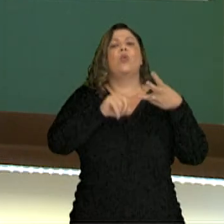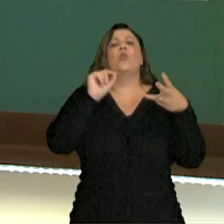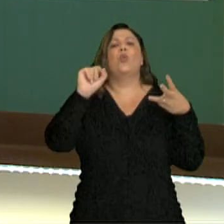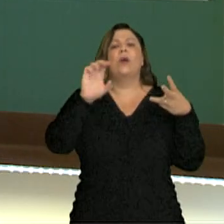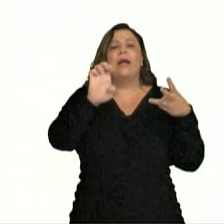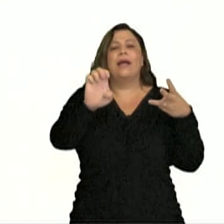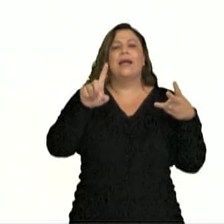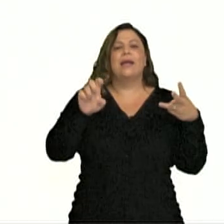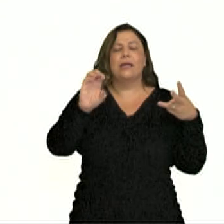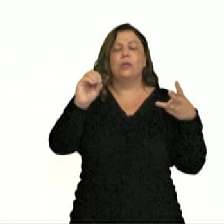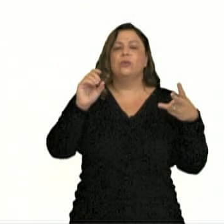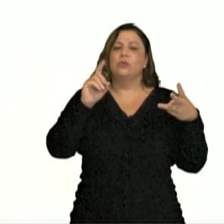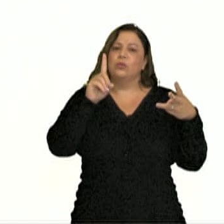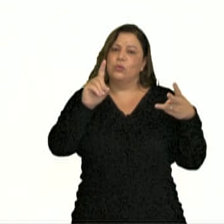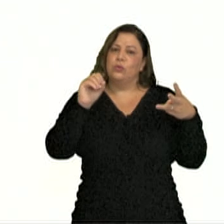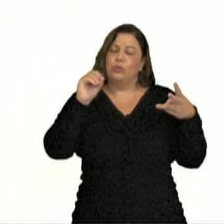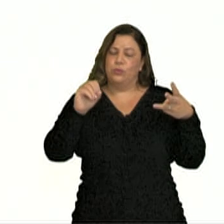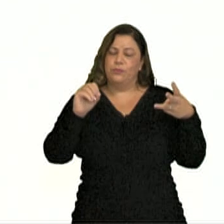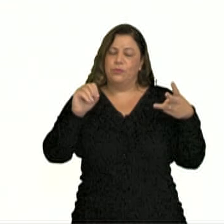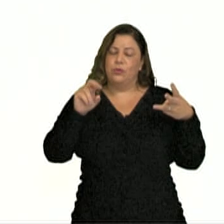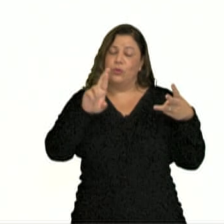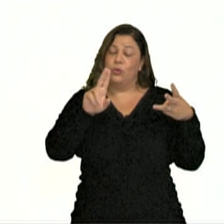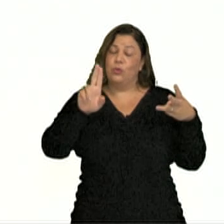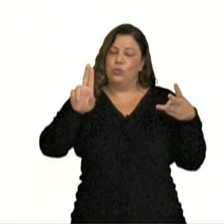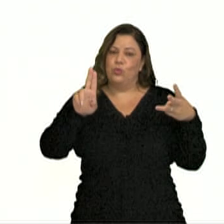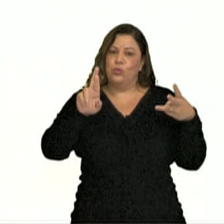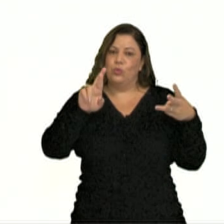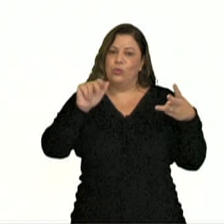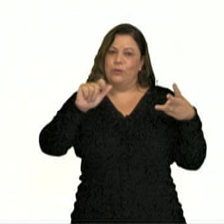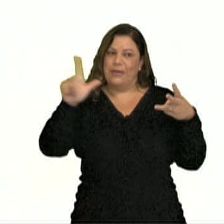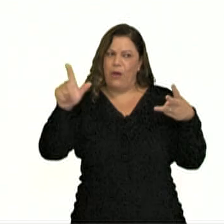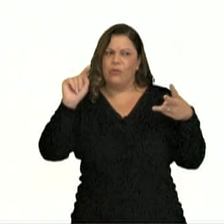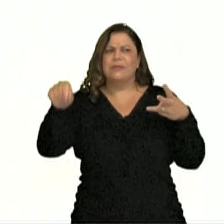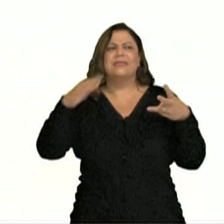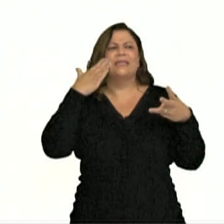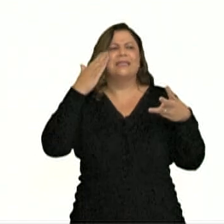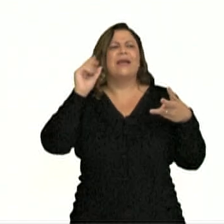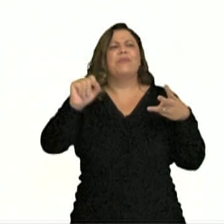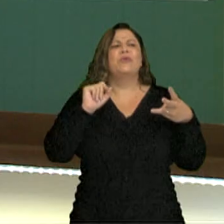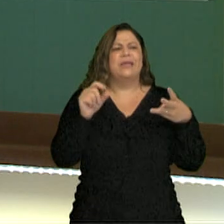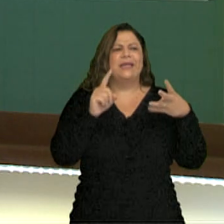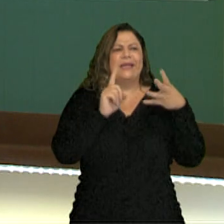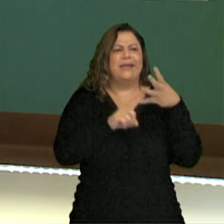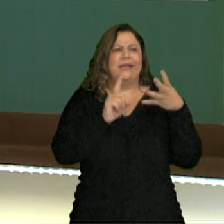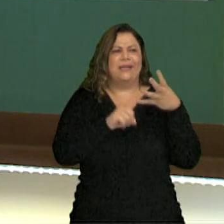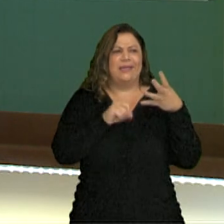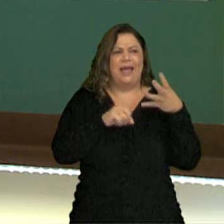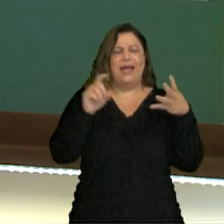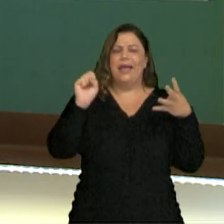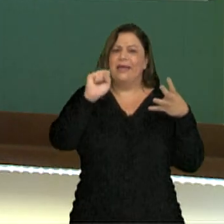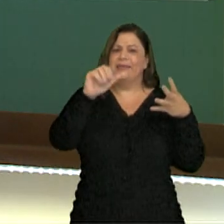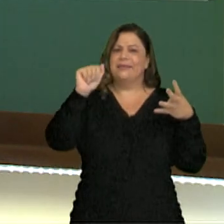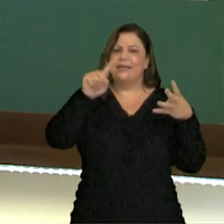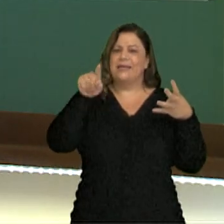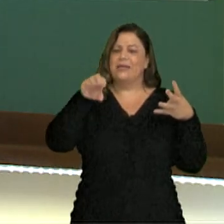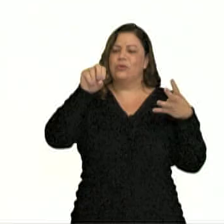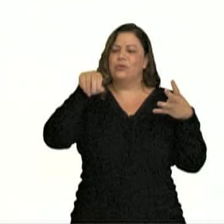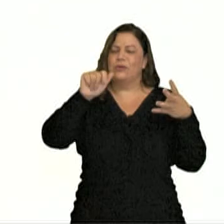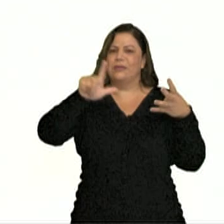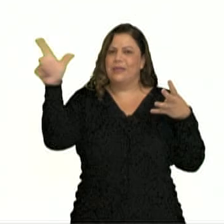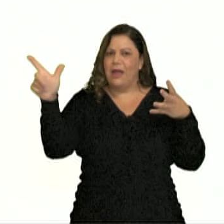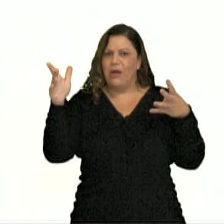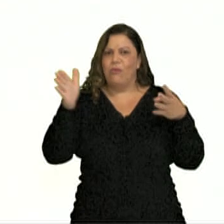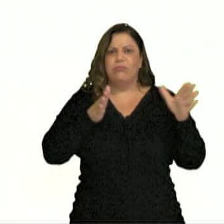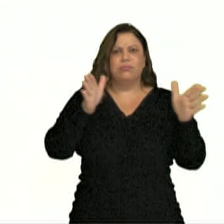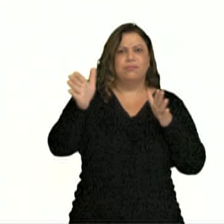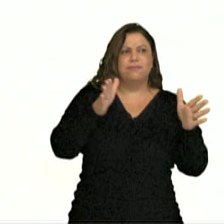êxodo. Você sabe o que é migração sazonal? Opa, por períodos, épocas. E o movimento